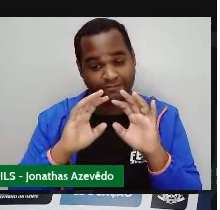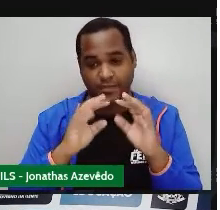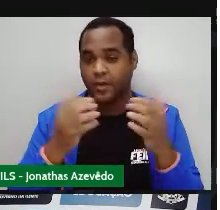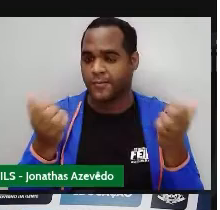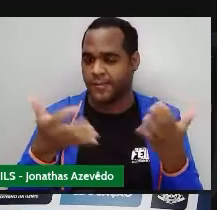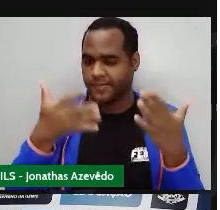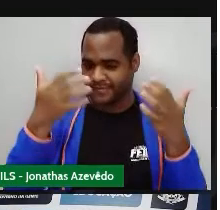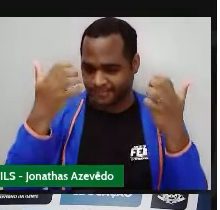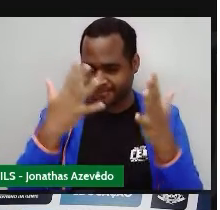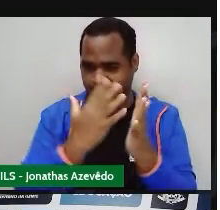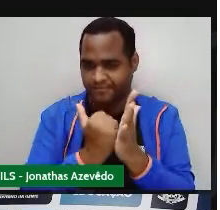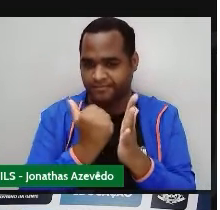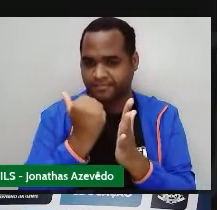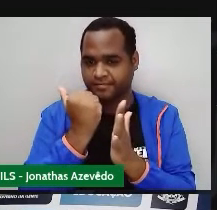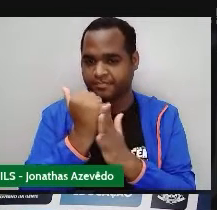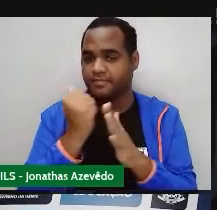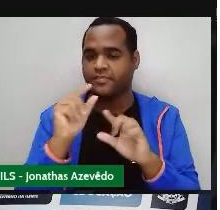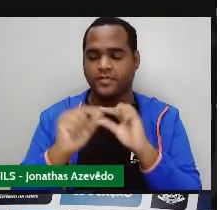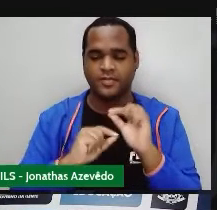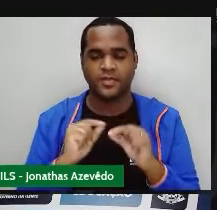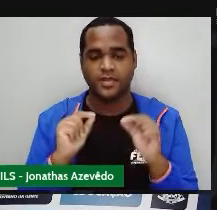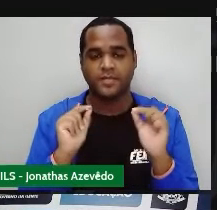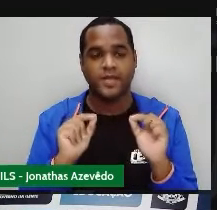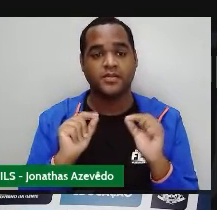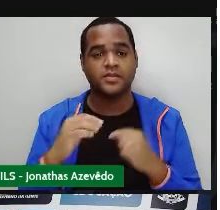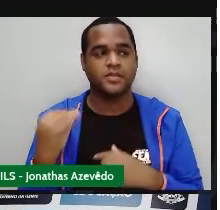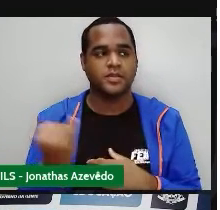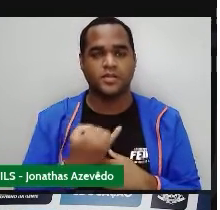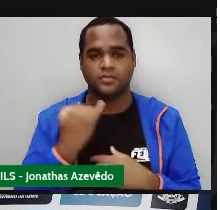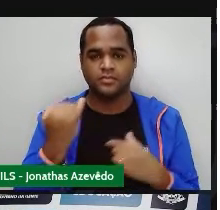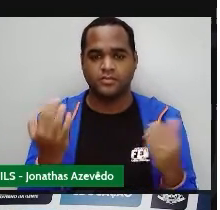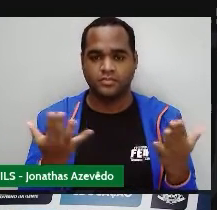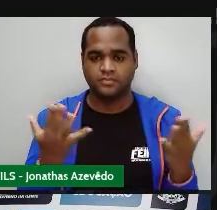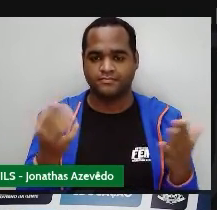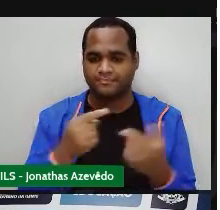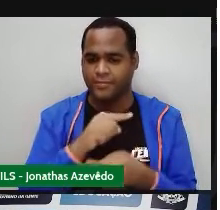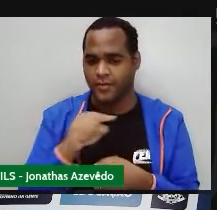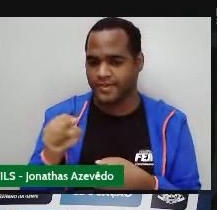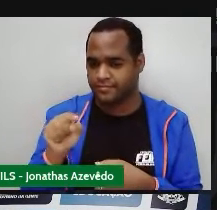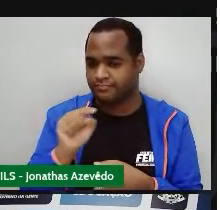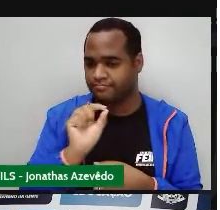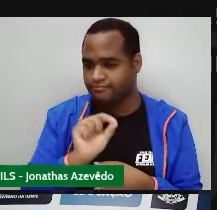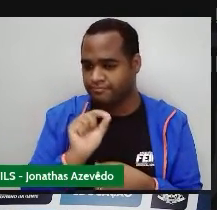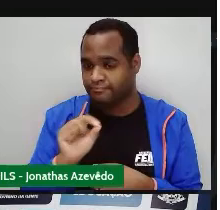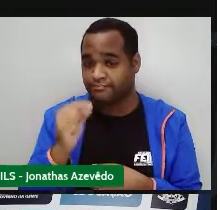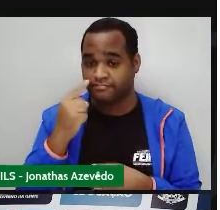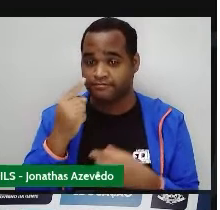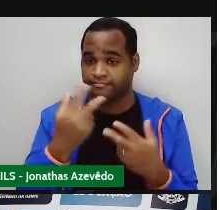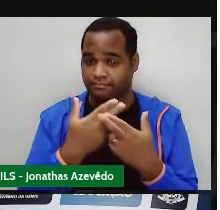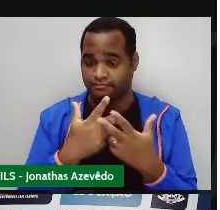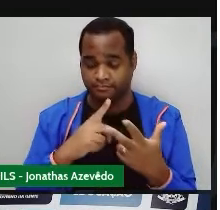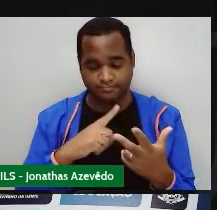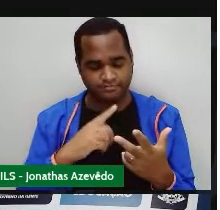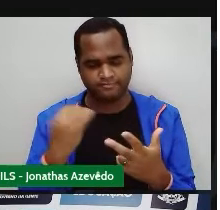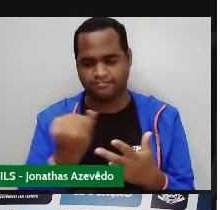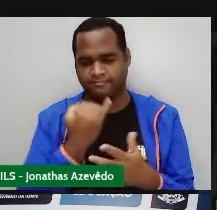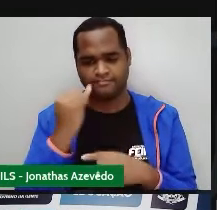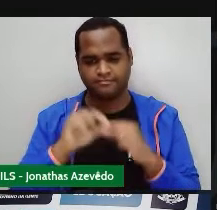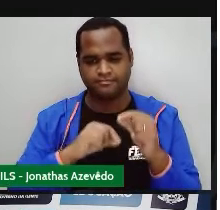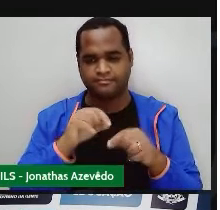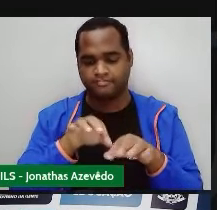E tudo que tá aí a gente vai pegar o que realmente é importante para nós nesse momento que é sim